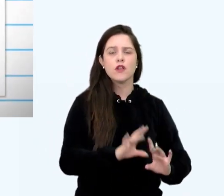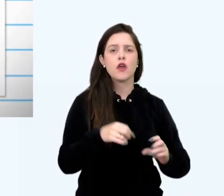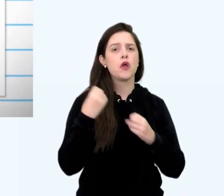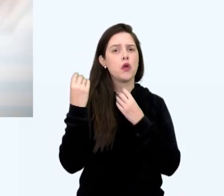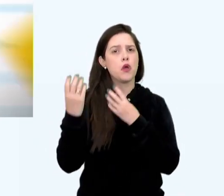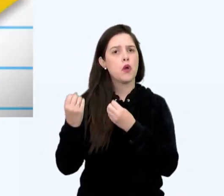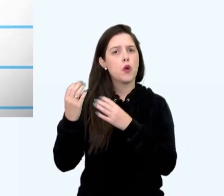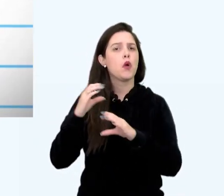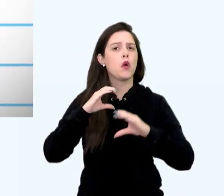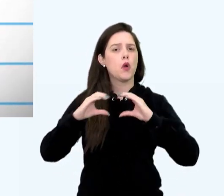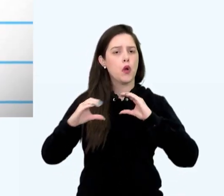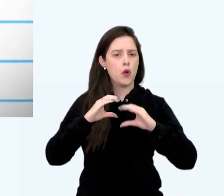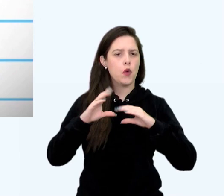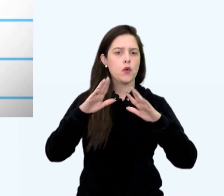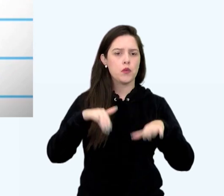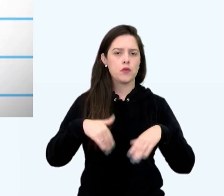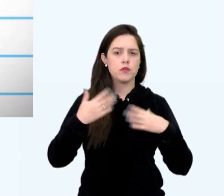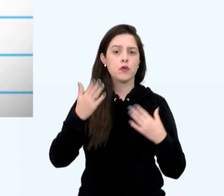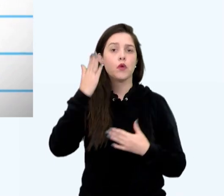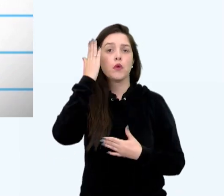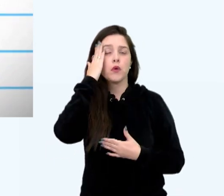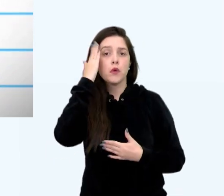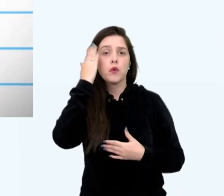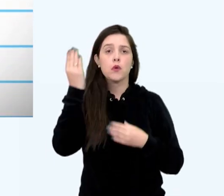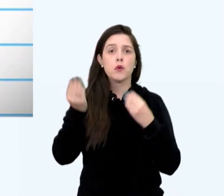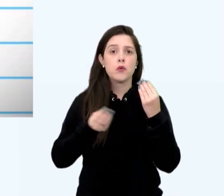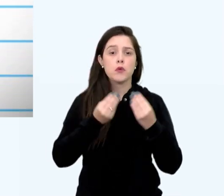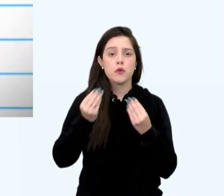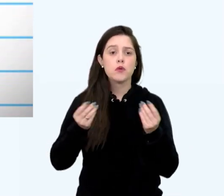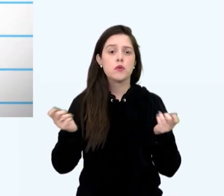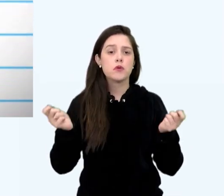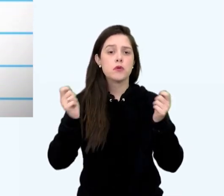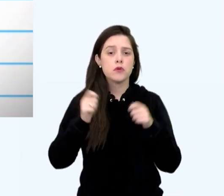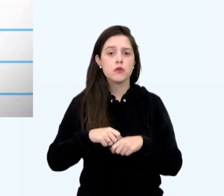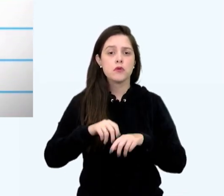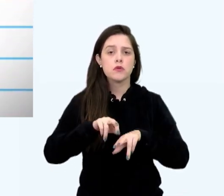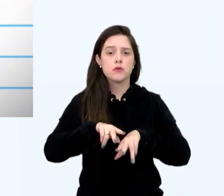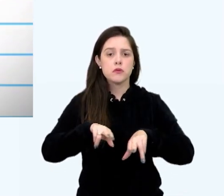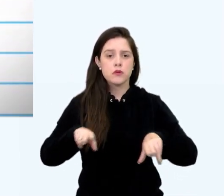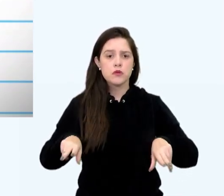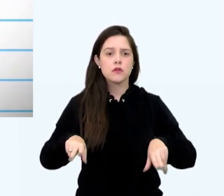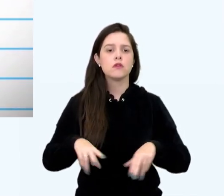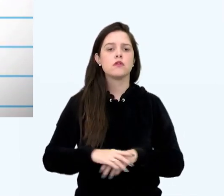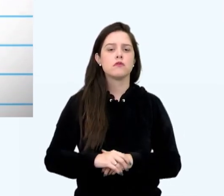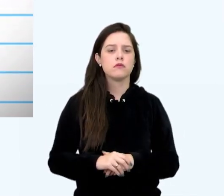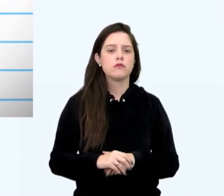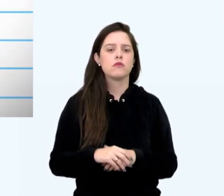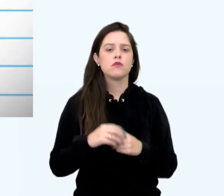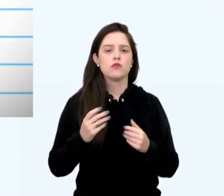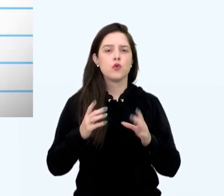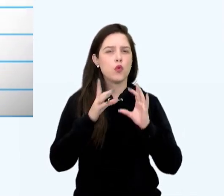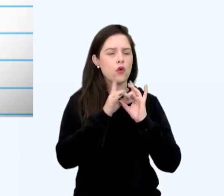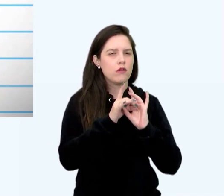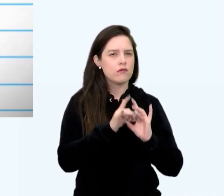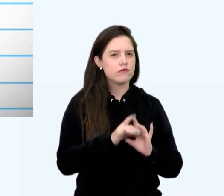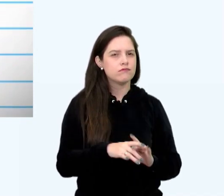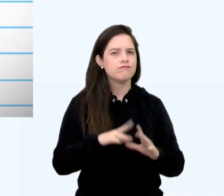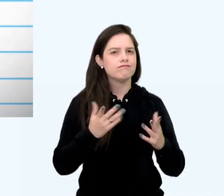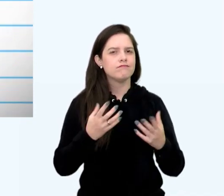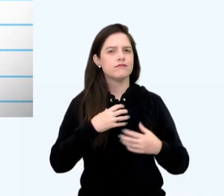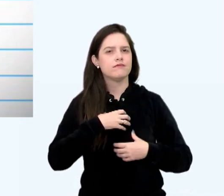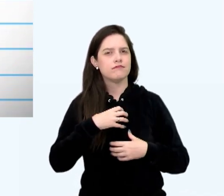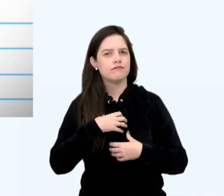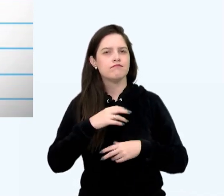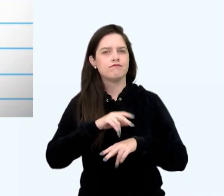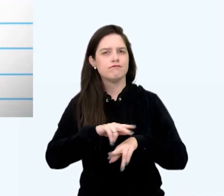e comunicação. E como saber se é seguro responder sobre temas delicados, como o rendimento de sua família e o